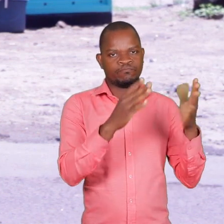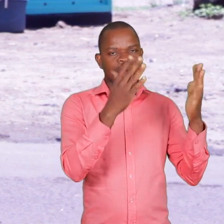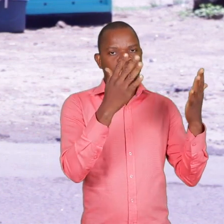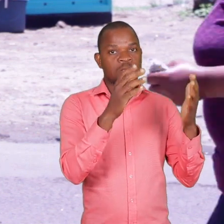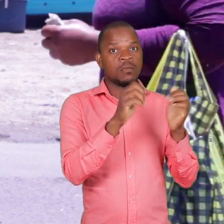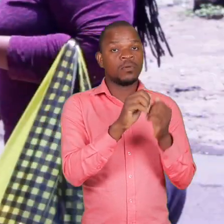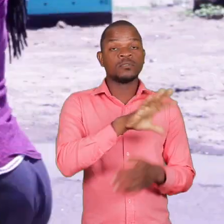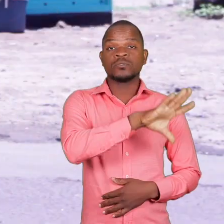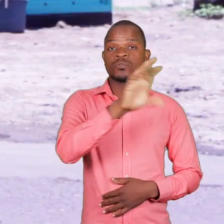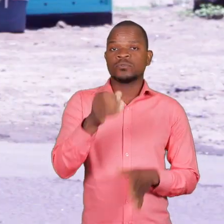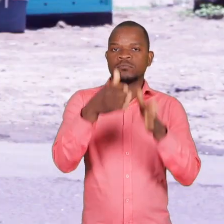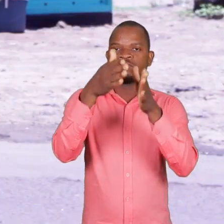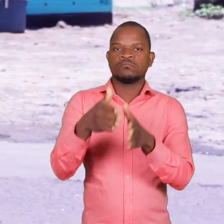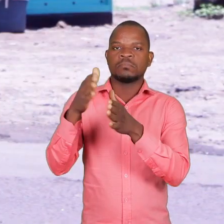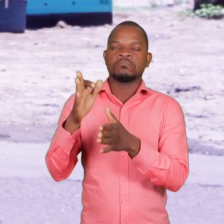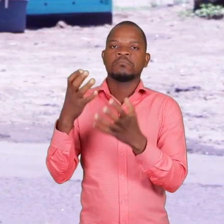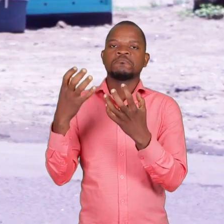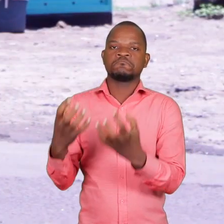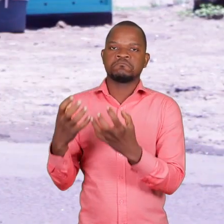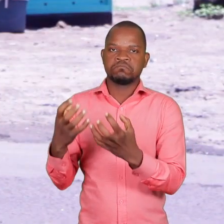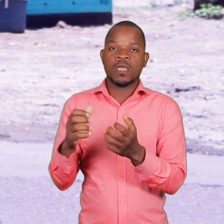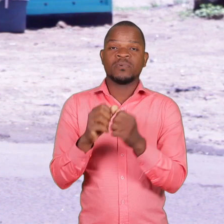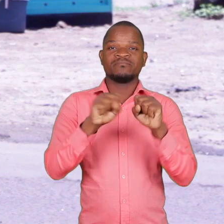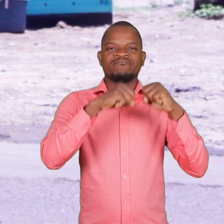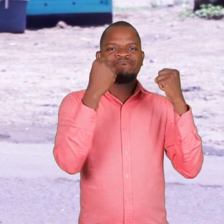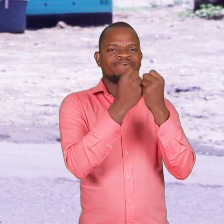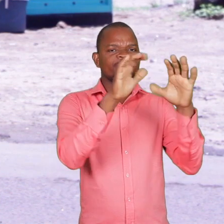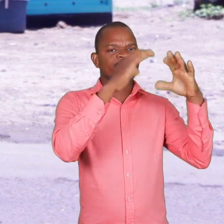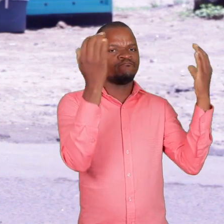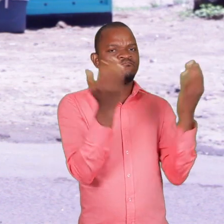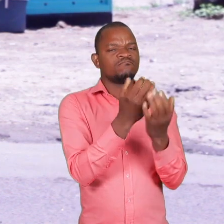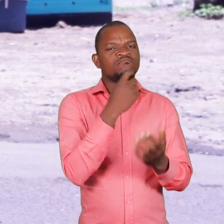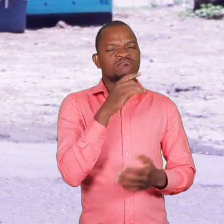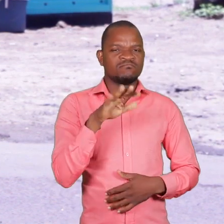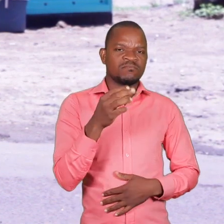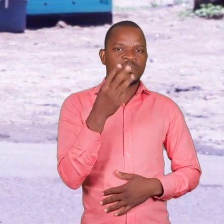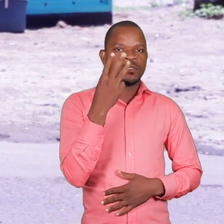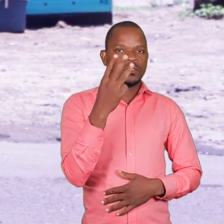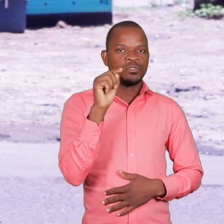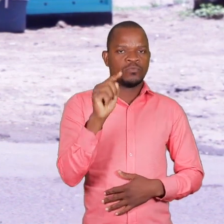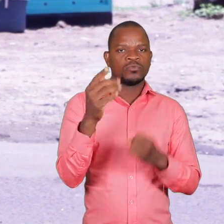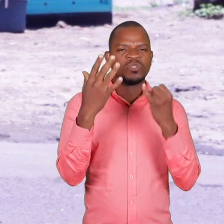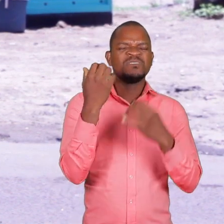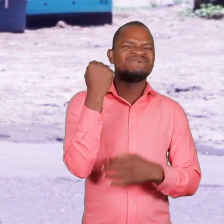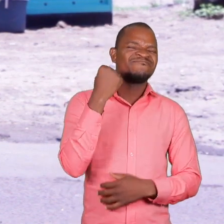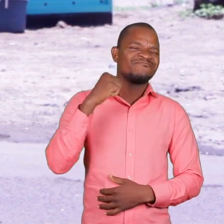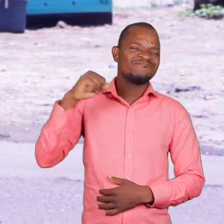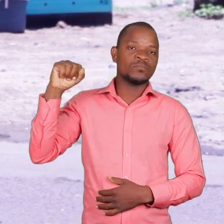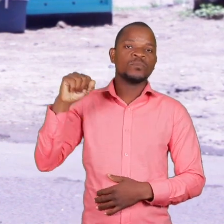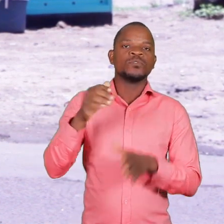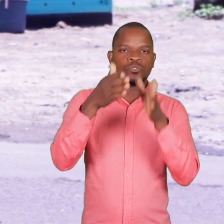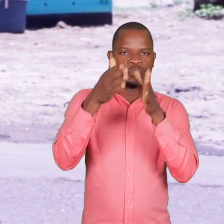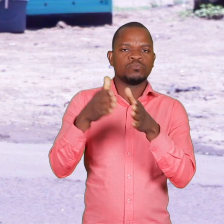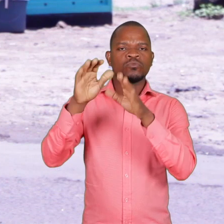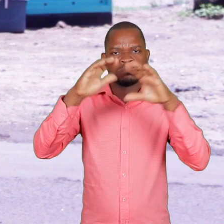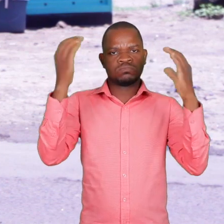No entanto, não está ao alcance de todos. A OMS estima a existência de 3,6 mil milhões de pessoas em todo o mundo